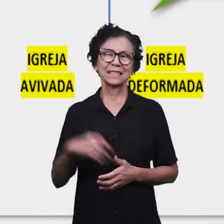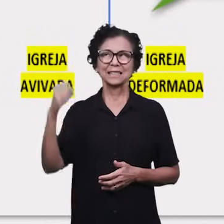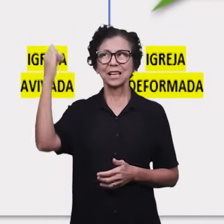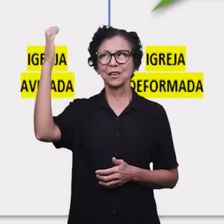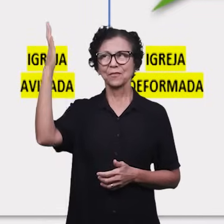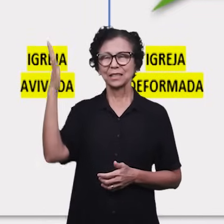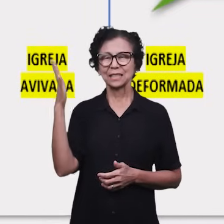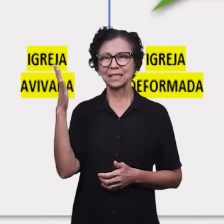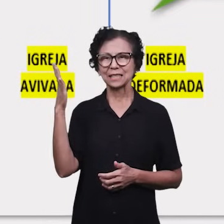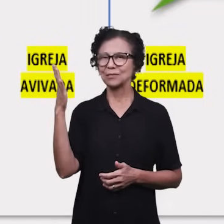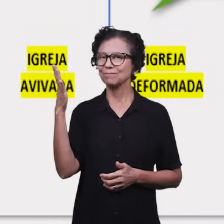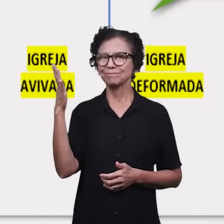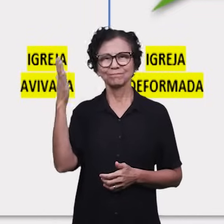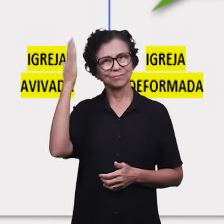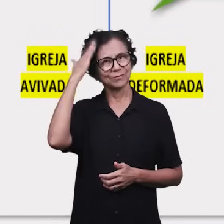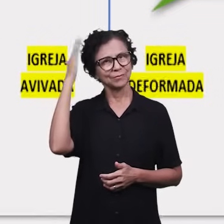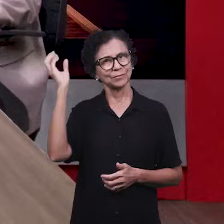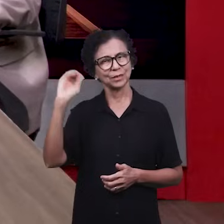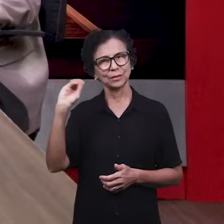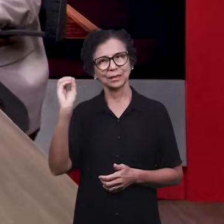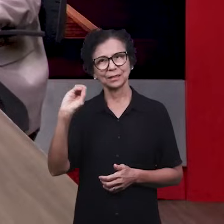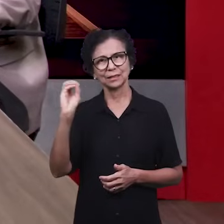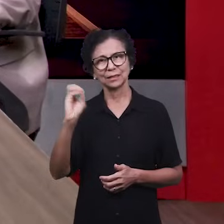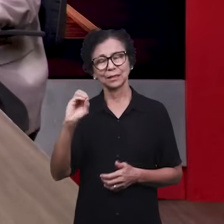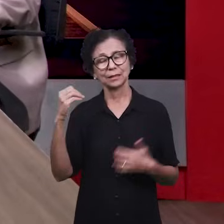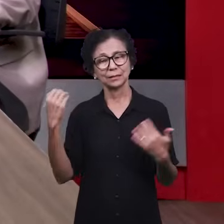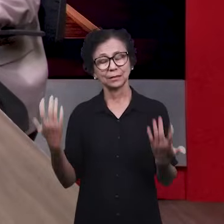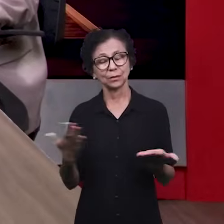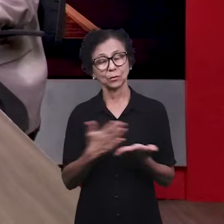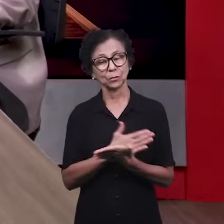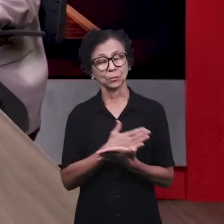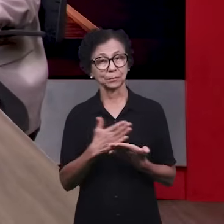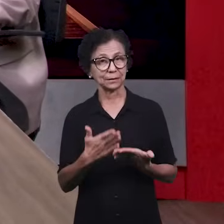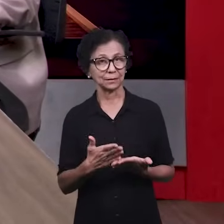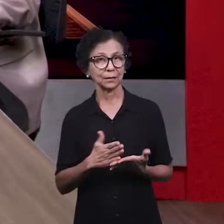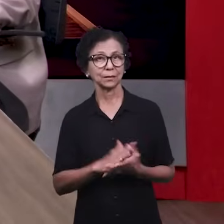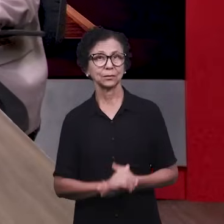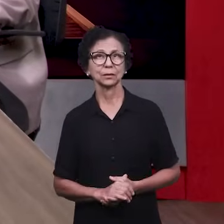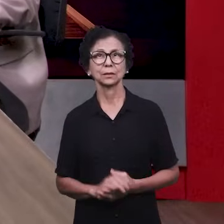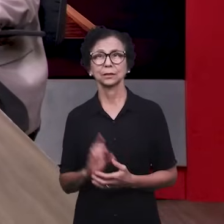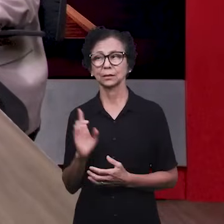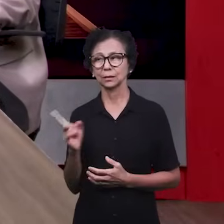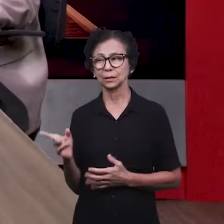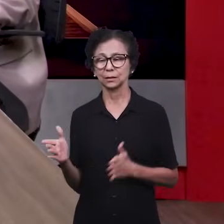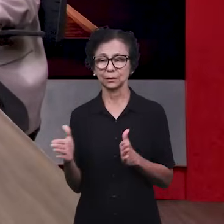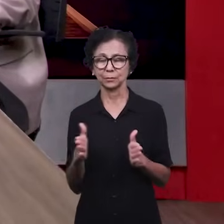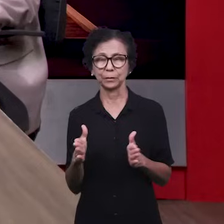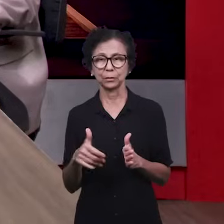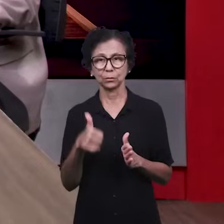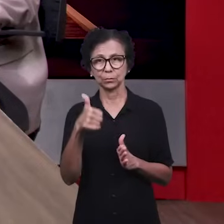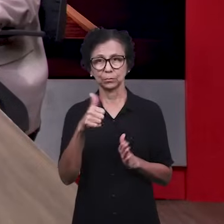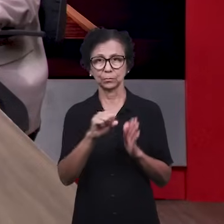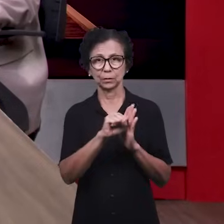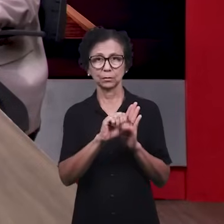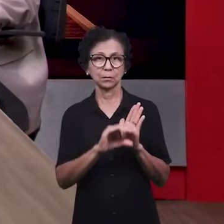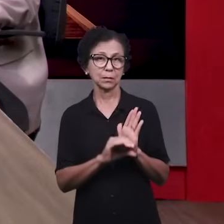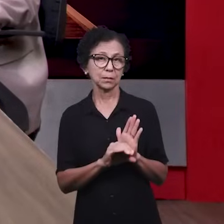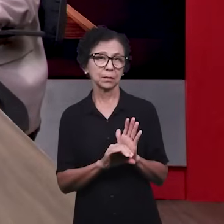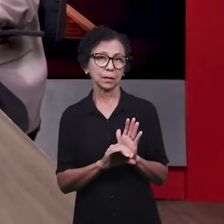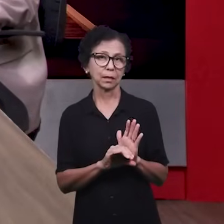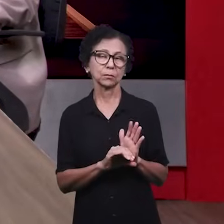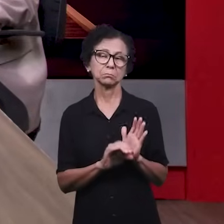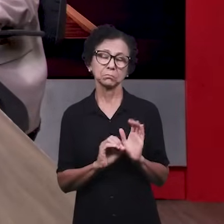aquilo que Deus tinha proposto, só pela revelação do Espírito Santo. Então eles começaram aqui nesse ponto aqui, ou seja, a partir do primeiro